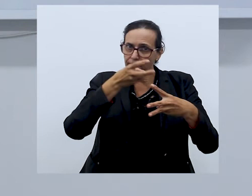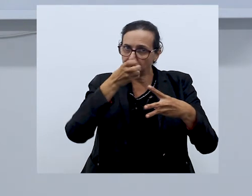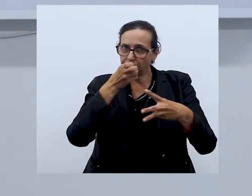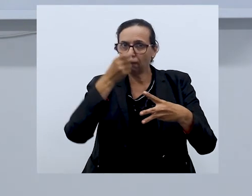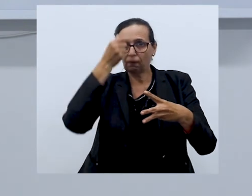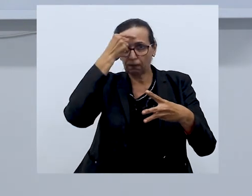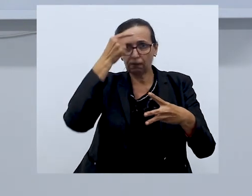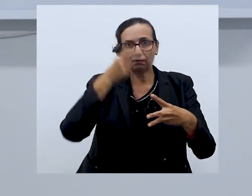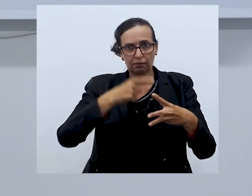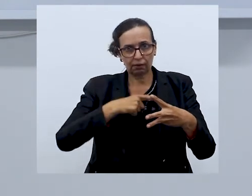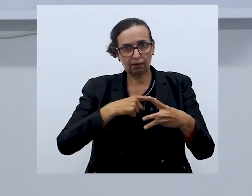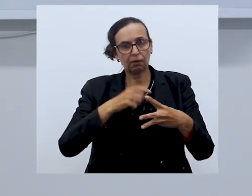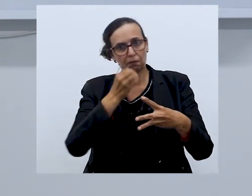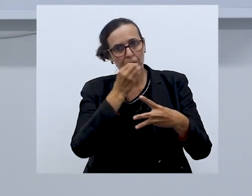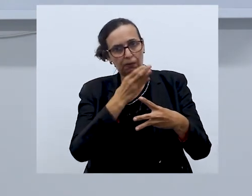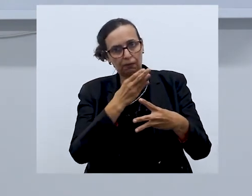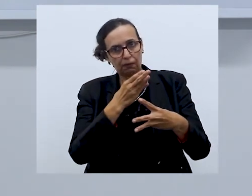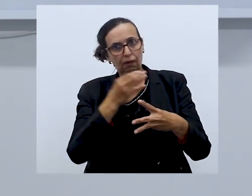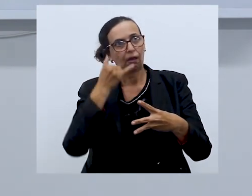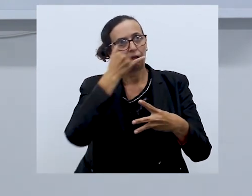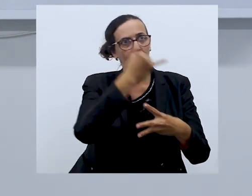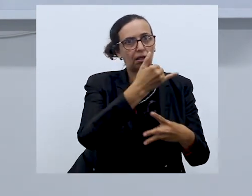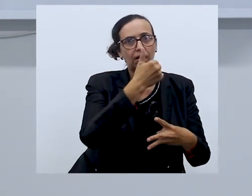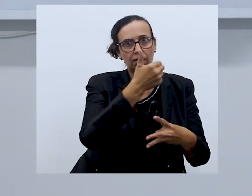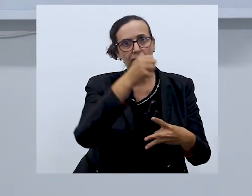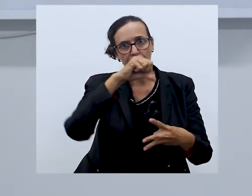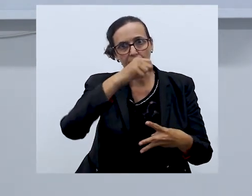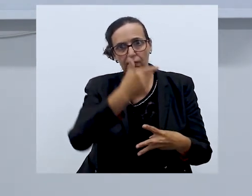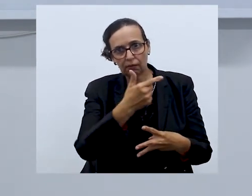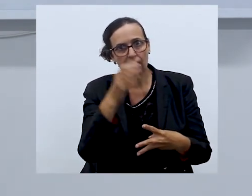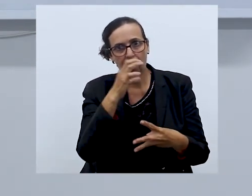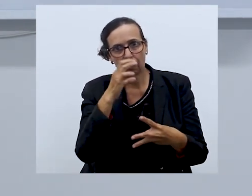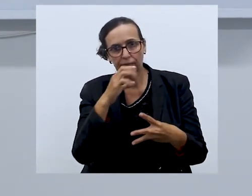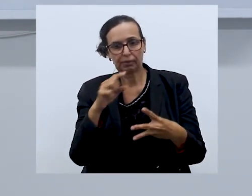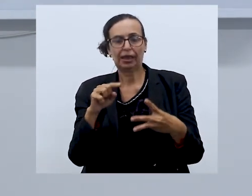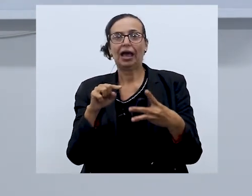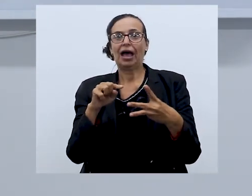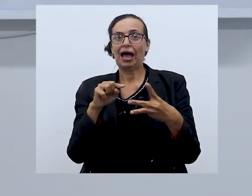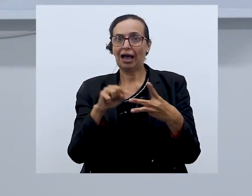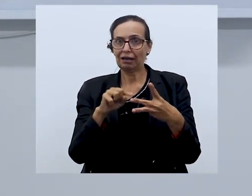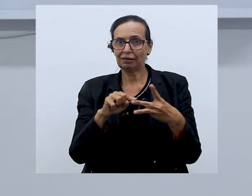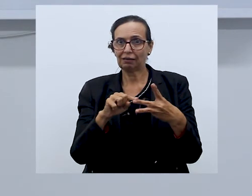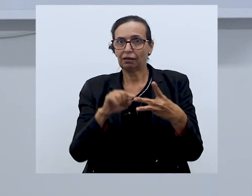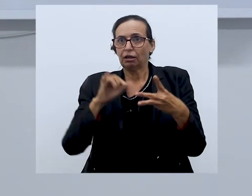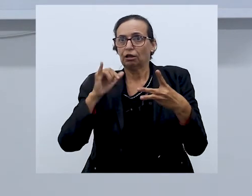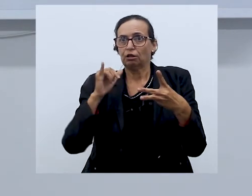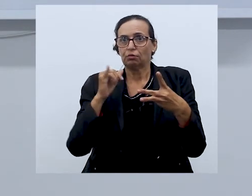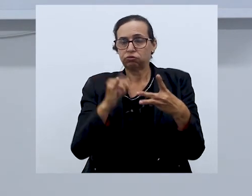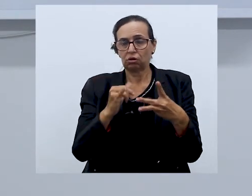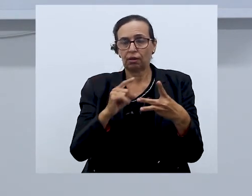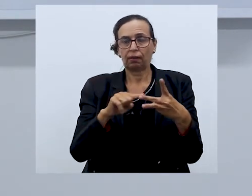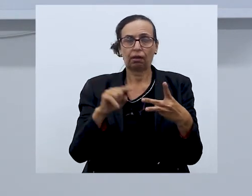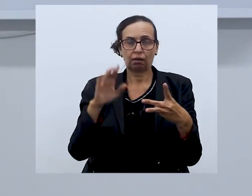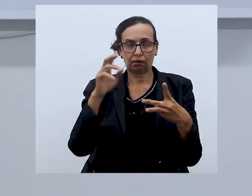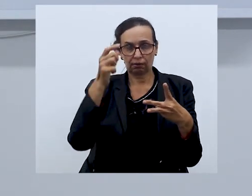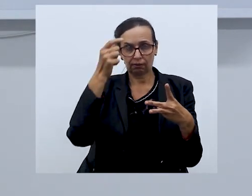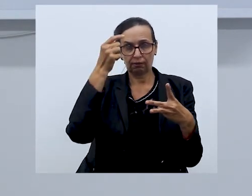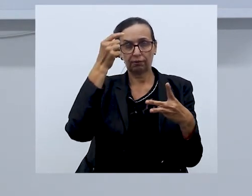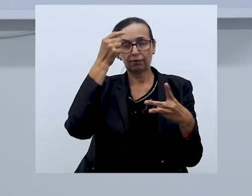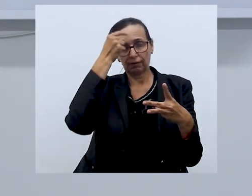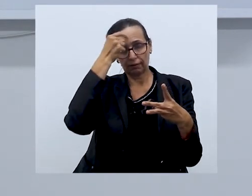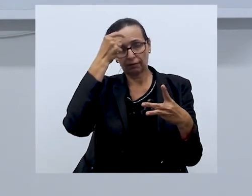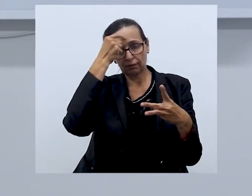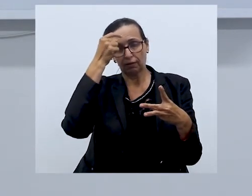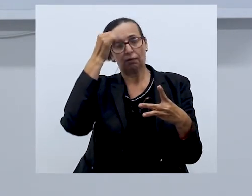deve checar quais dessas situações que ela está. Se ela estiver consciente, tudo bem. Primeira coisa, ligar para o pronto-socorro, pronto atendimento, que eles vão saber